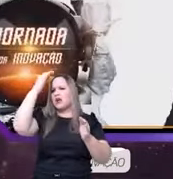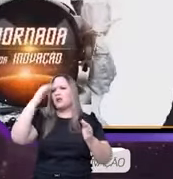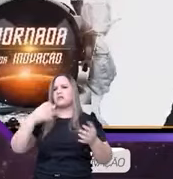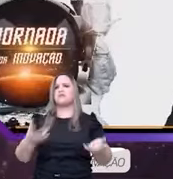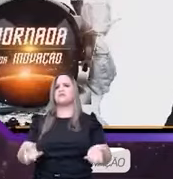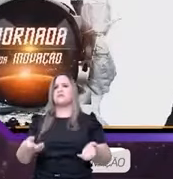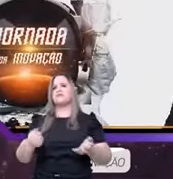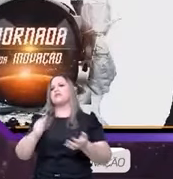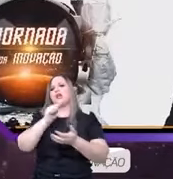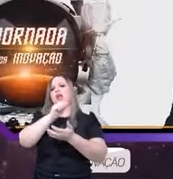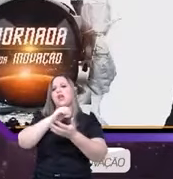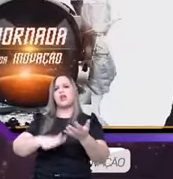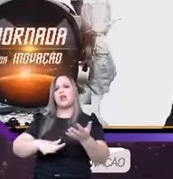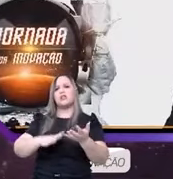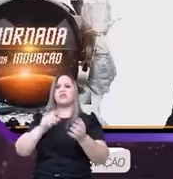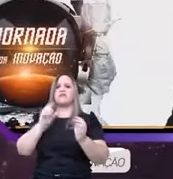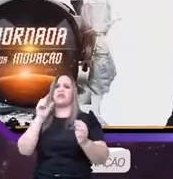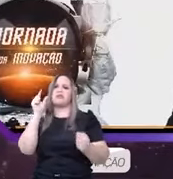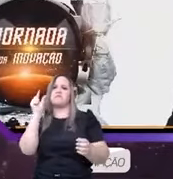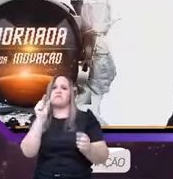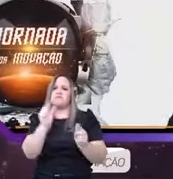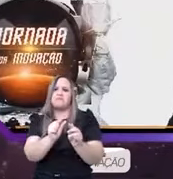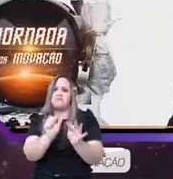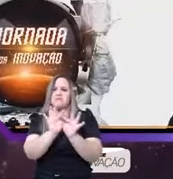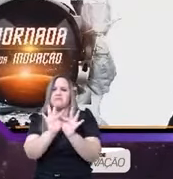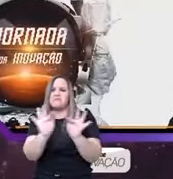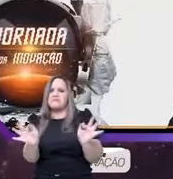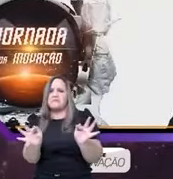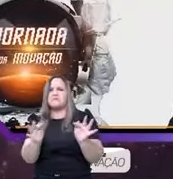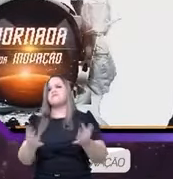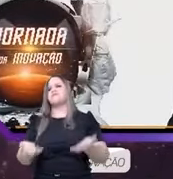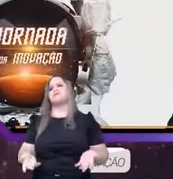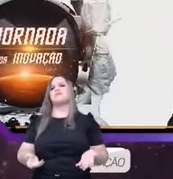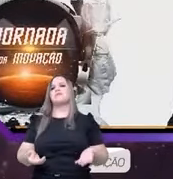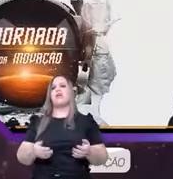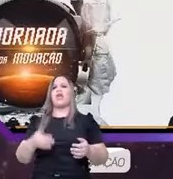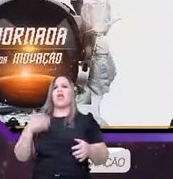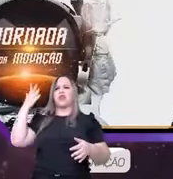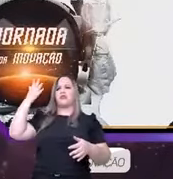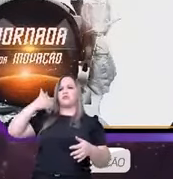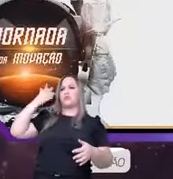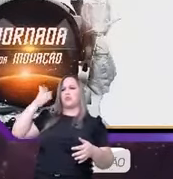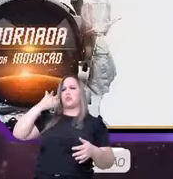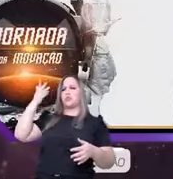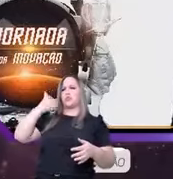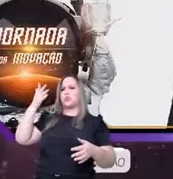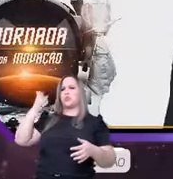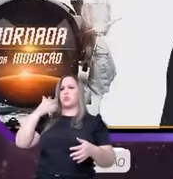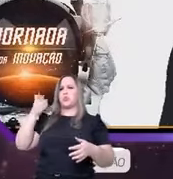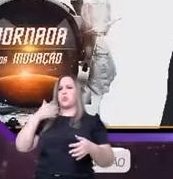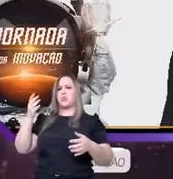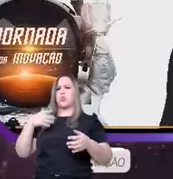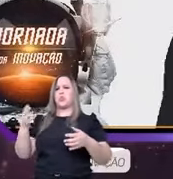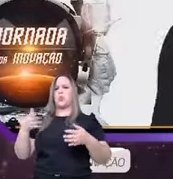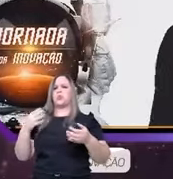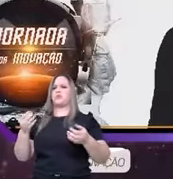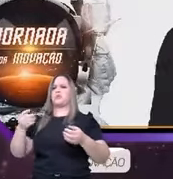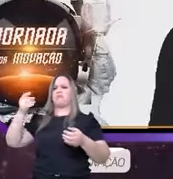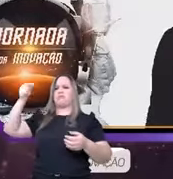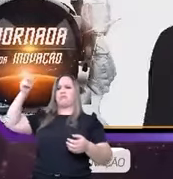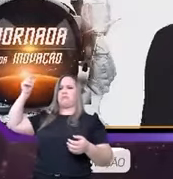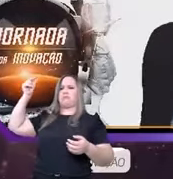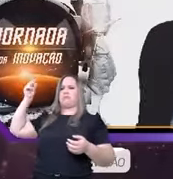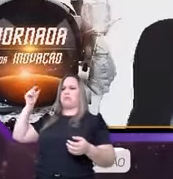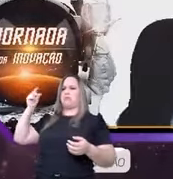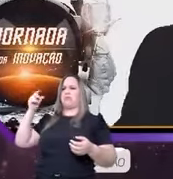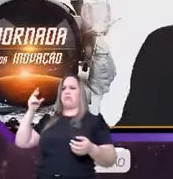judicante. Então, aqui eu não estou fazendo um discurso conservador no sentido de não se modernizar e de não